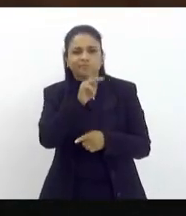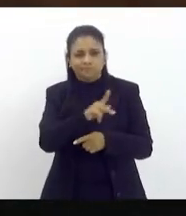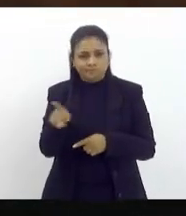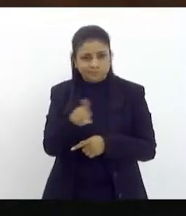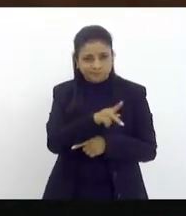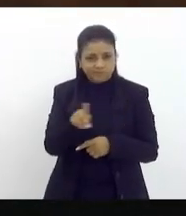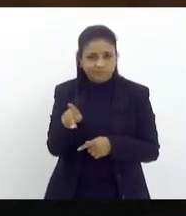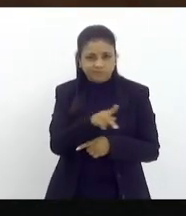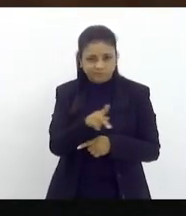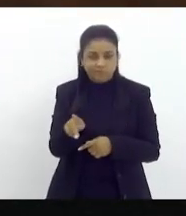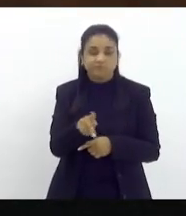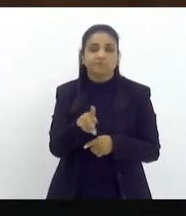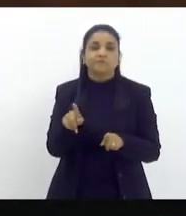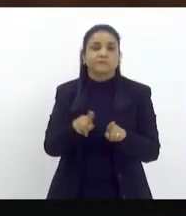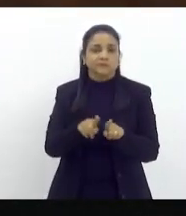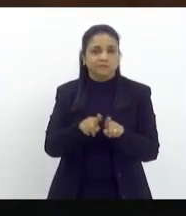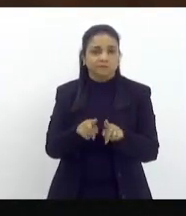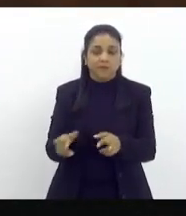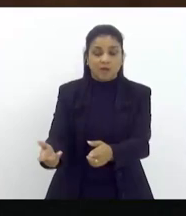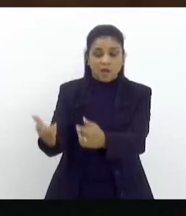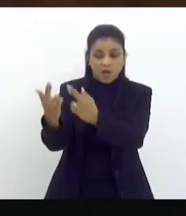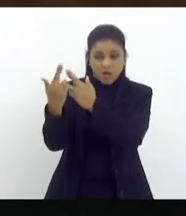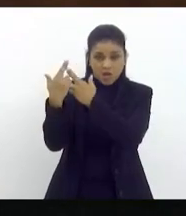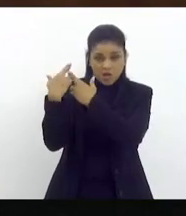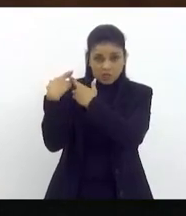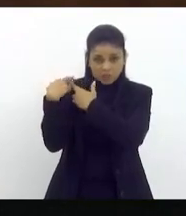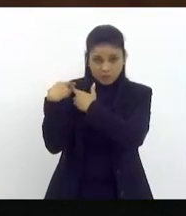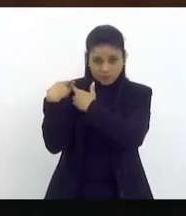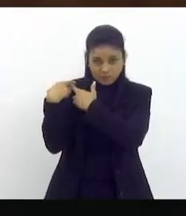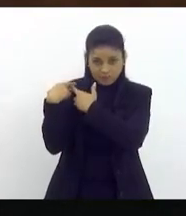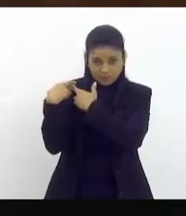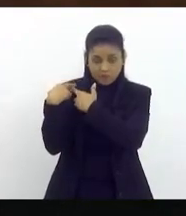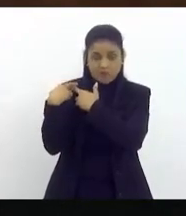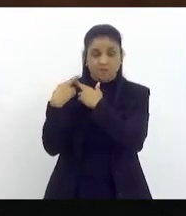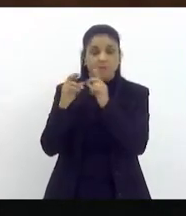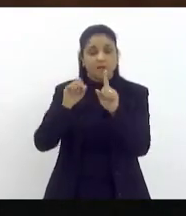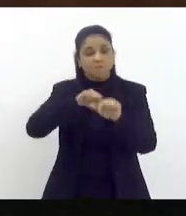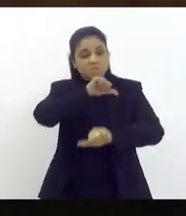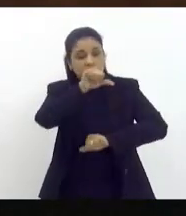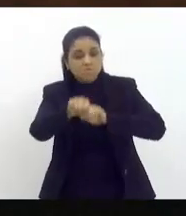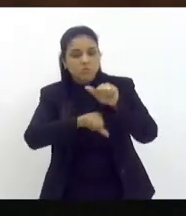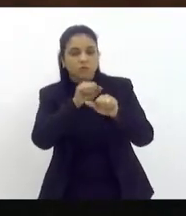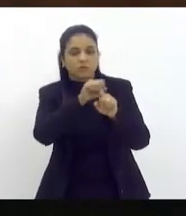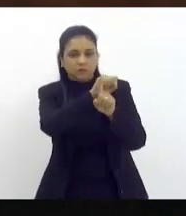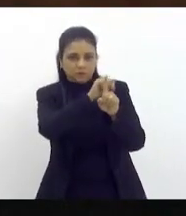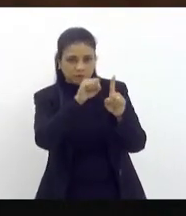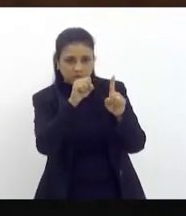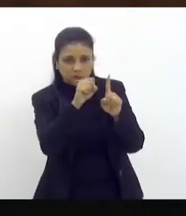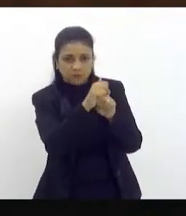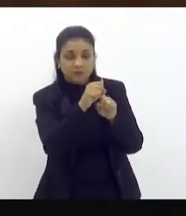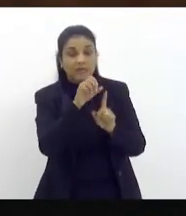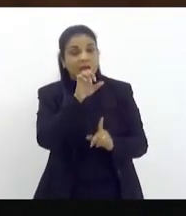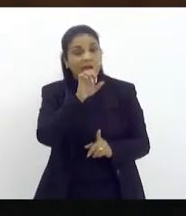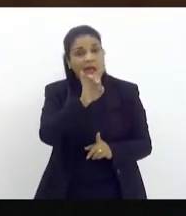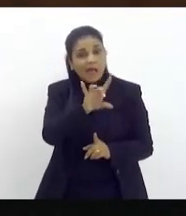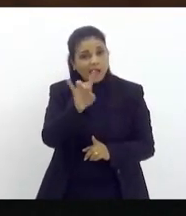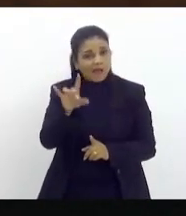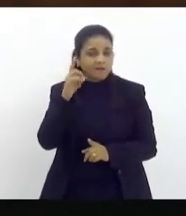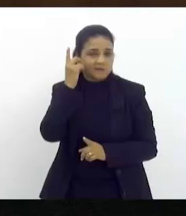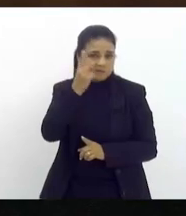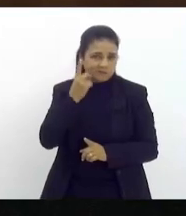são responsáveis pela transformação da sociedade cada um de nós aqui deputados